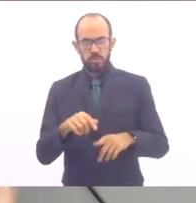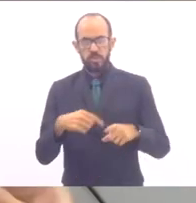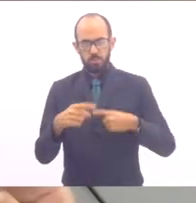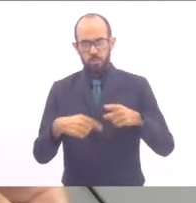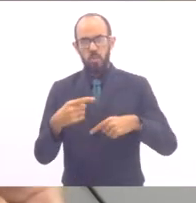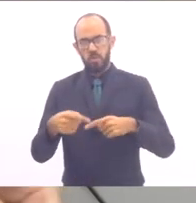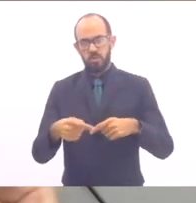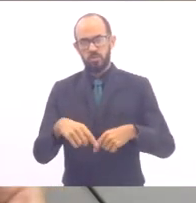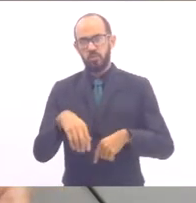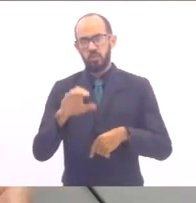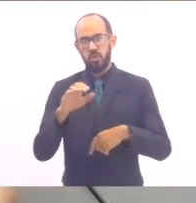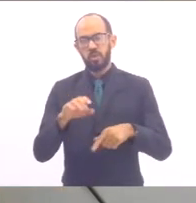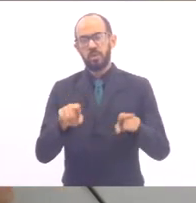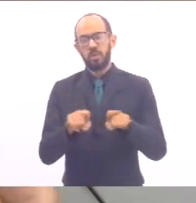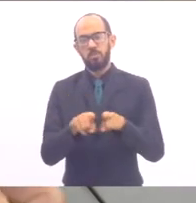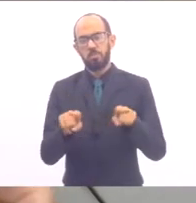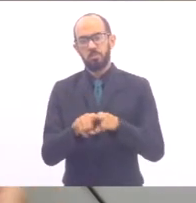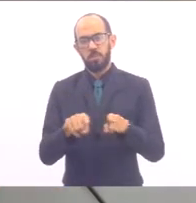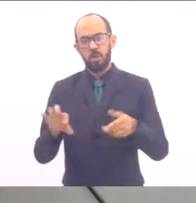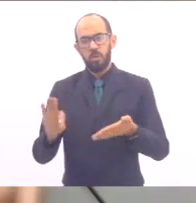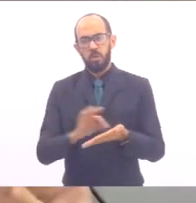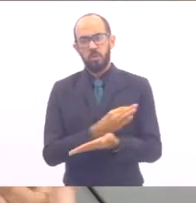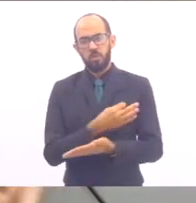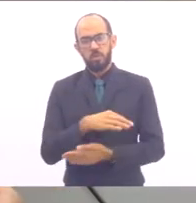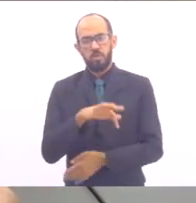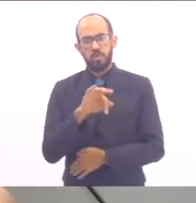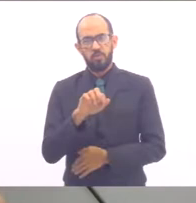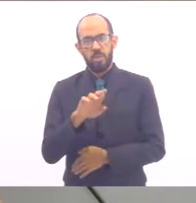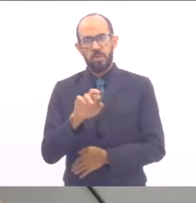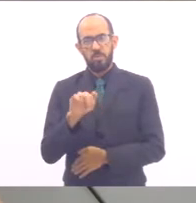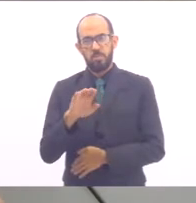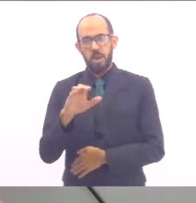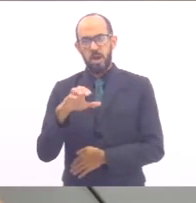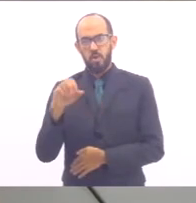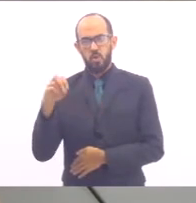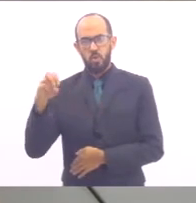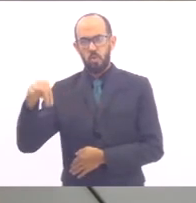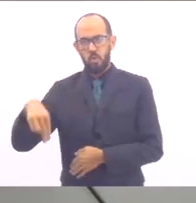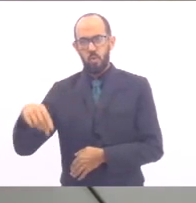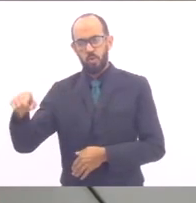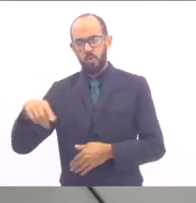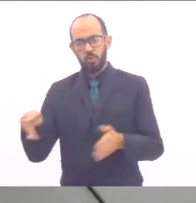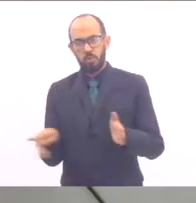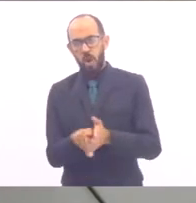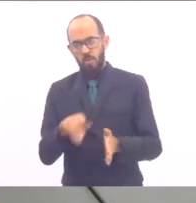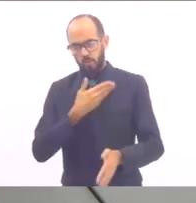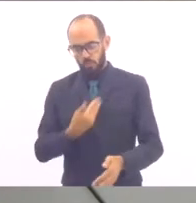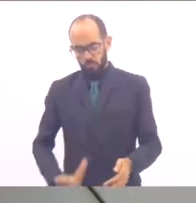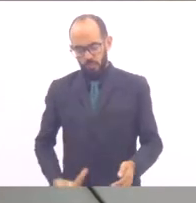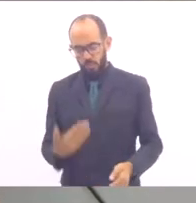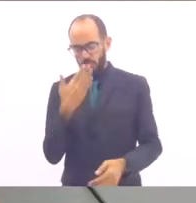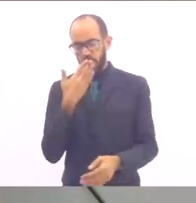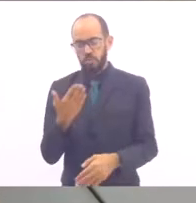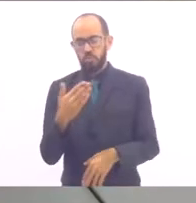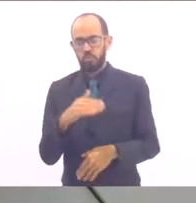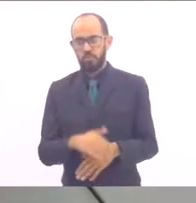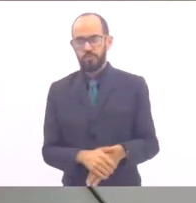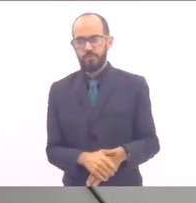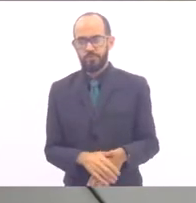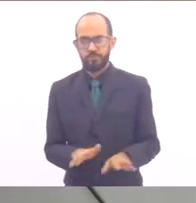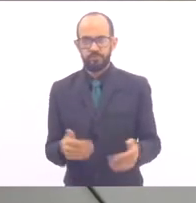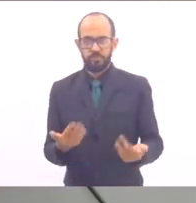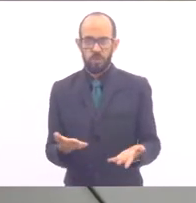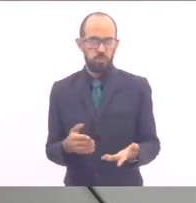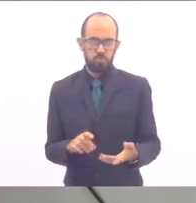que foi o contrato com a FEBRACON, que foi o próprio governo que pediu. Né?